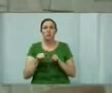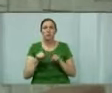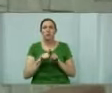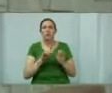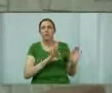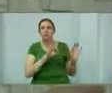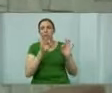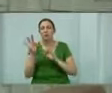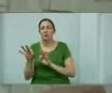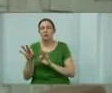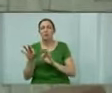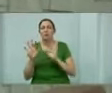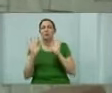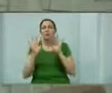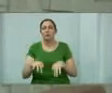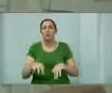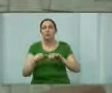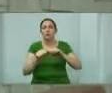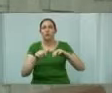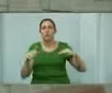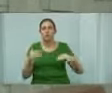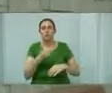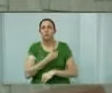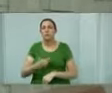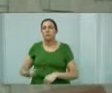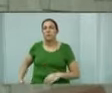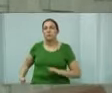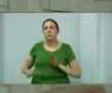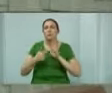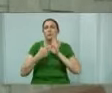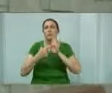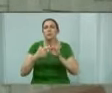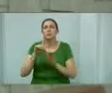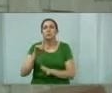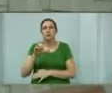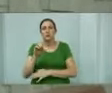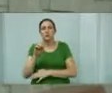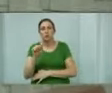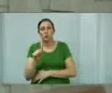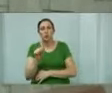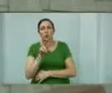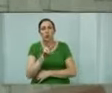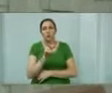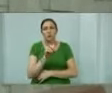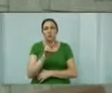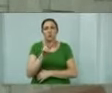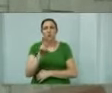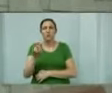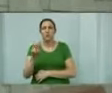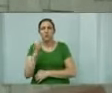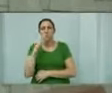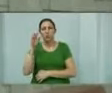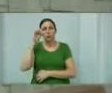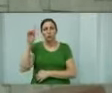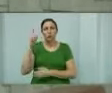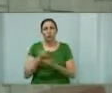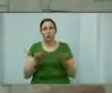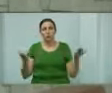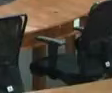encerrados os trabalhos desta audiência pública de apresentação da LOA 2025. Um bom dia a todos.